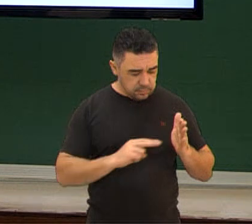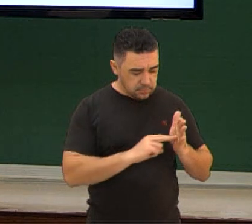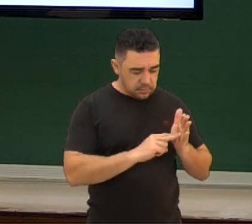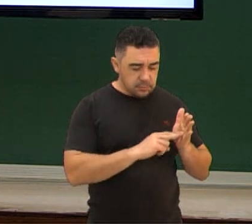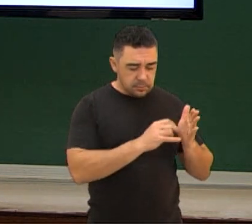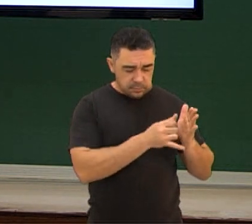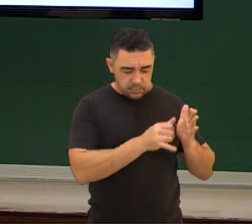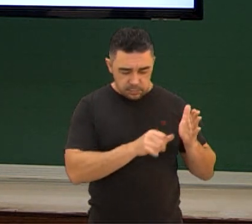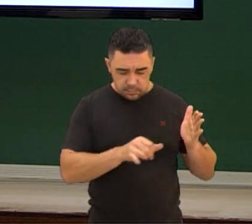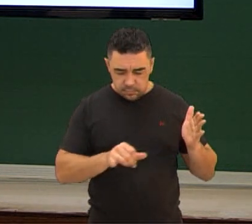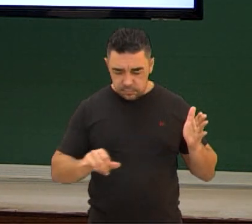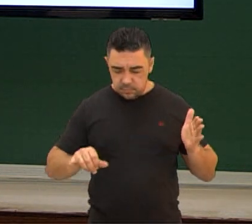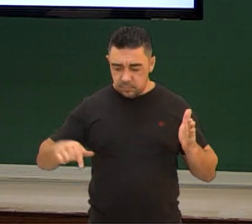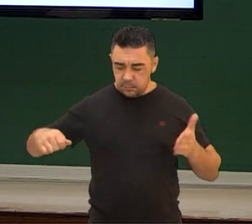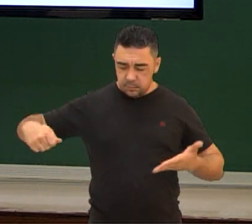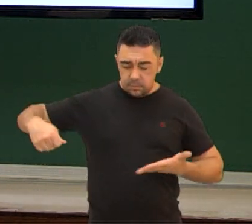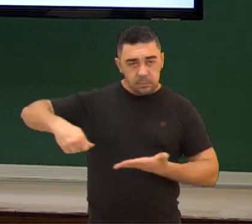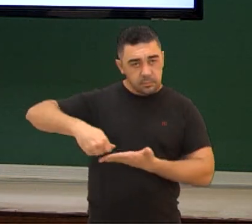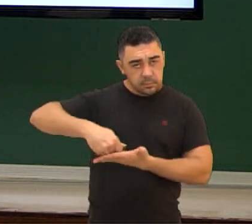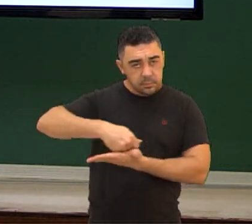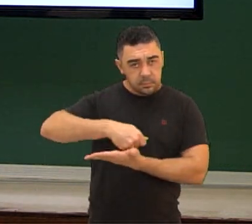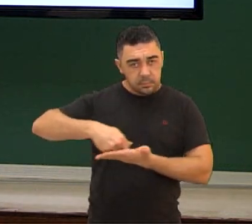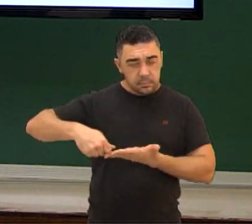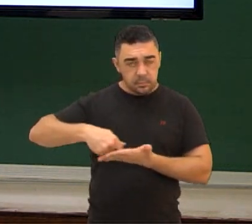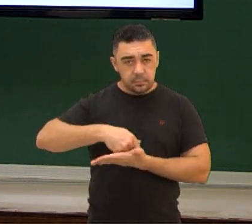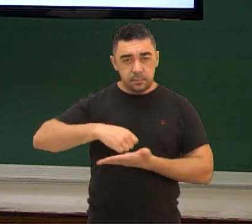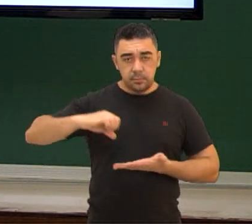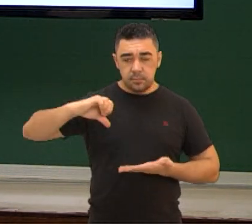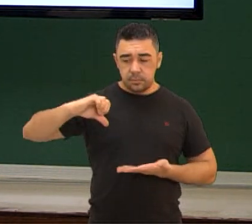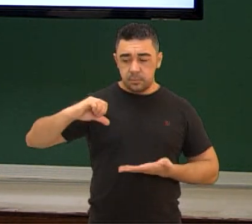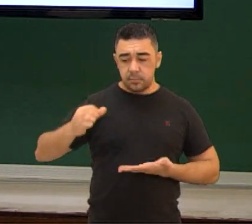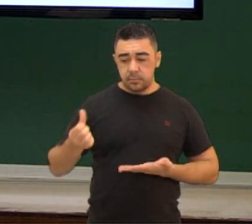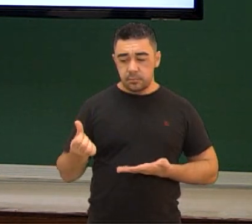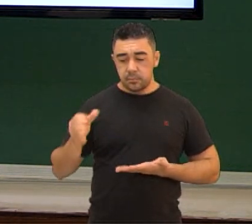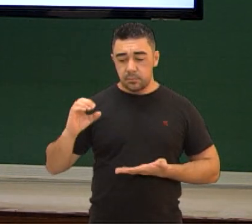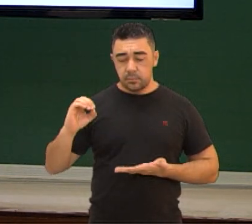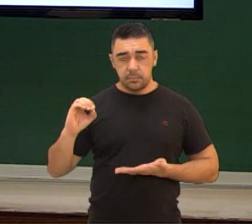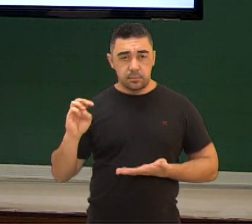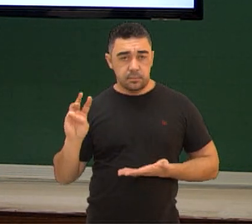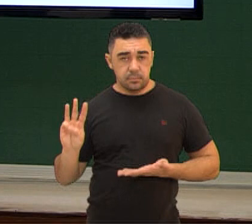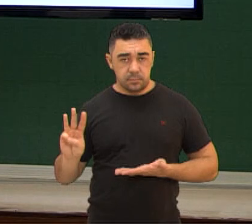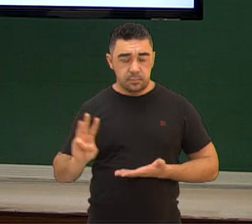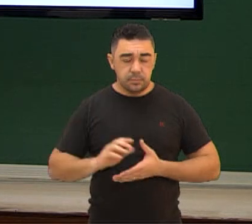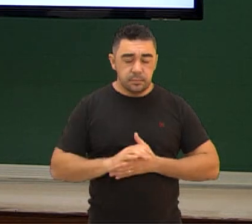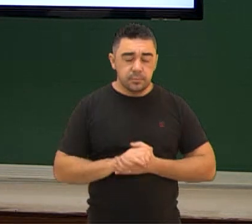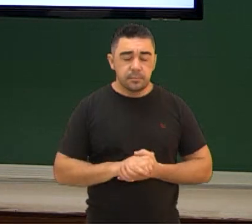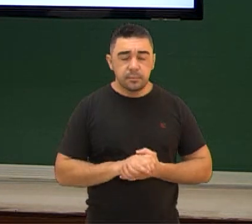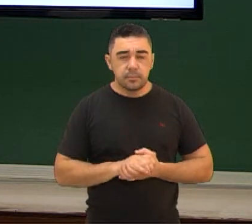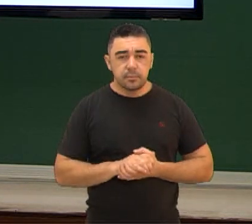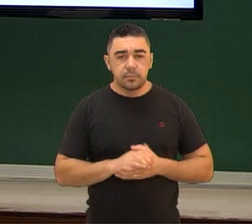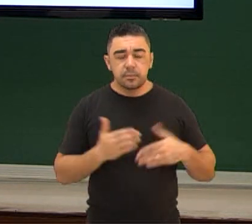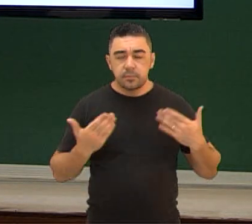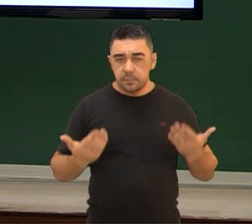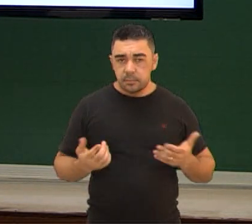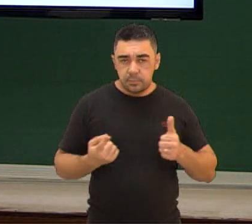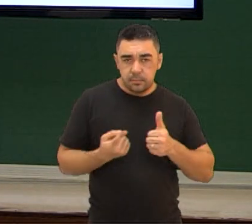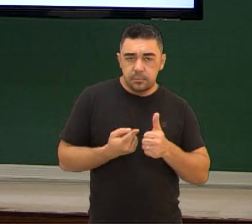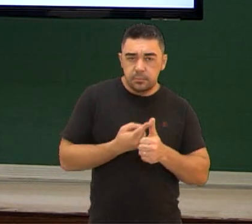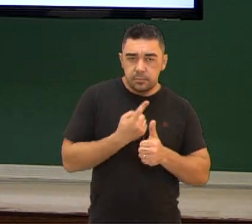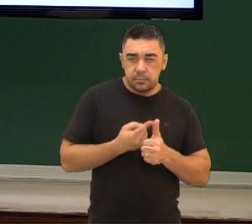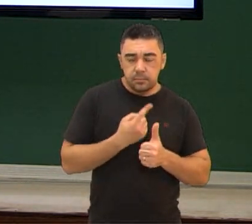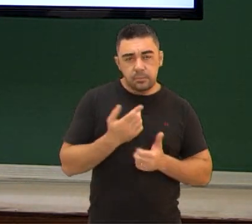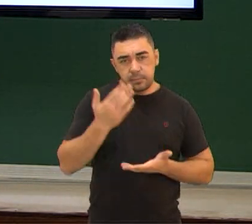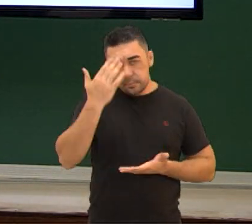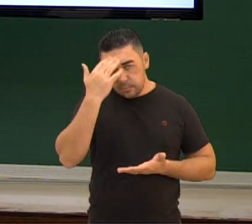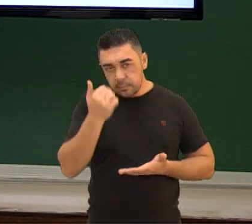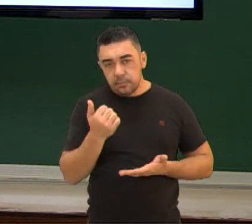e alimentar esse ferro de passar de 960 watts, ok? Então, olha só, primeiro, para você resolver